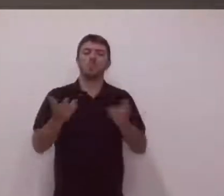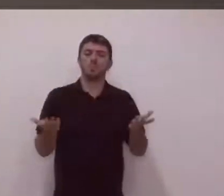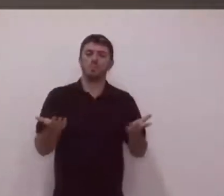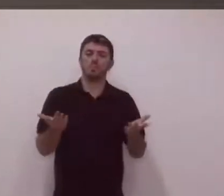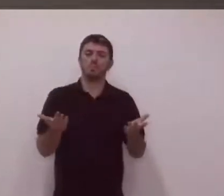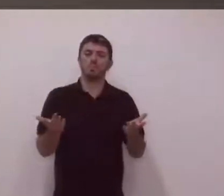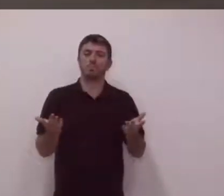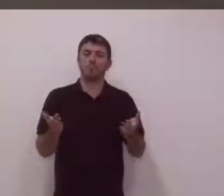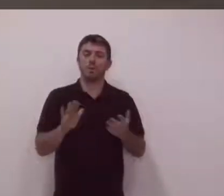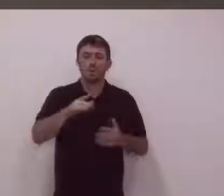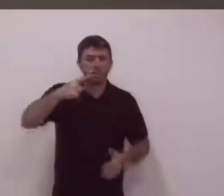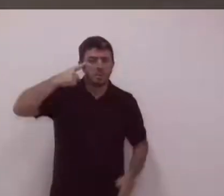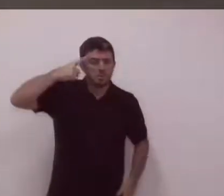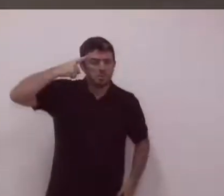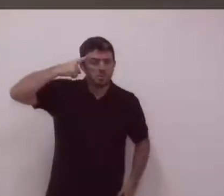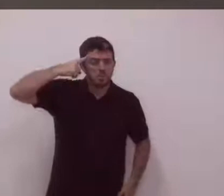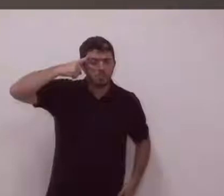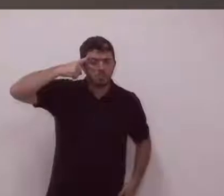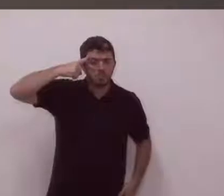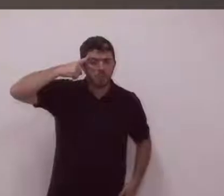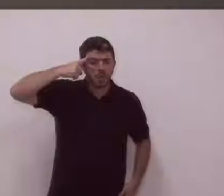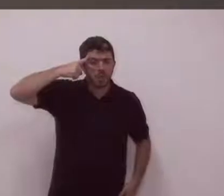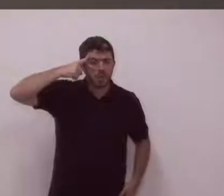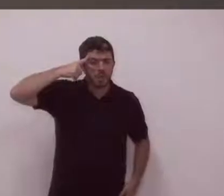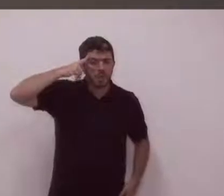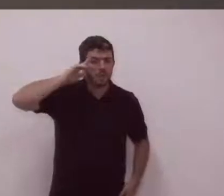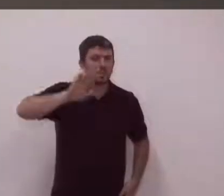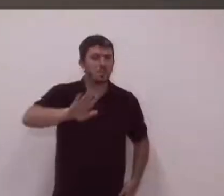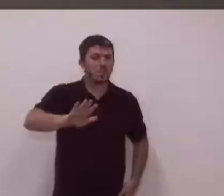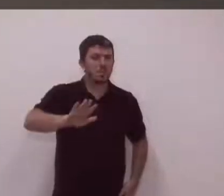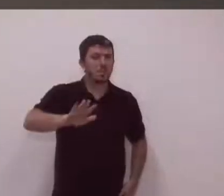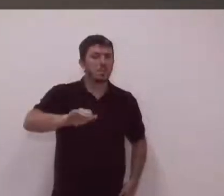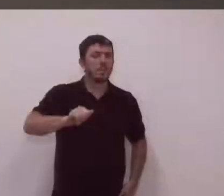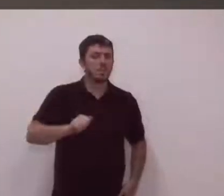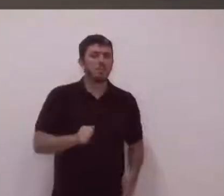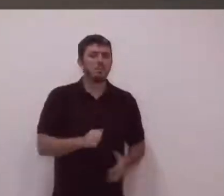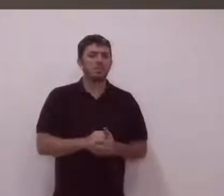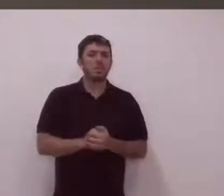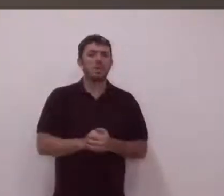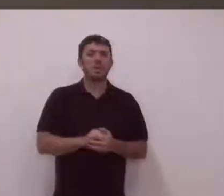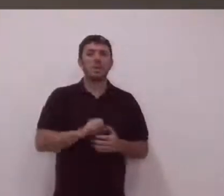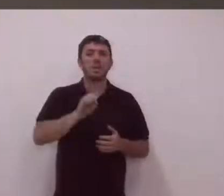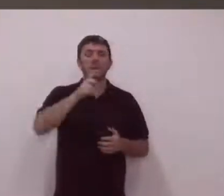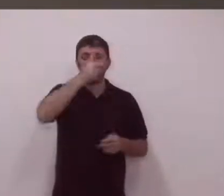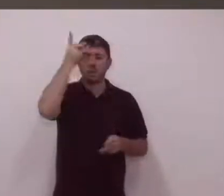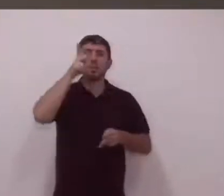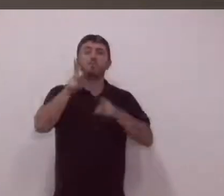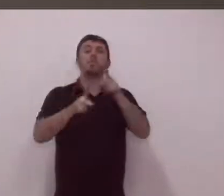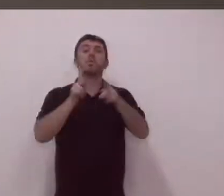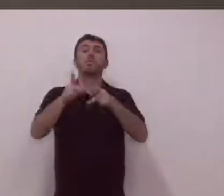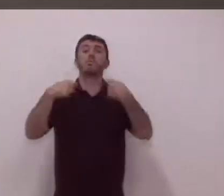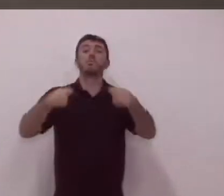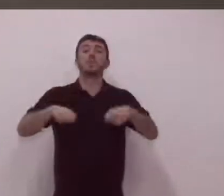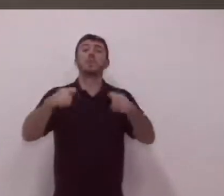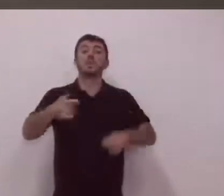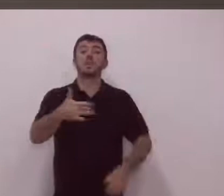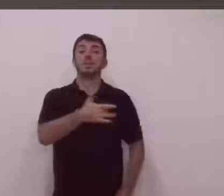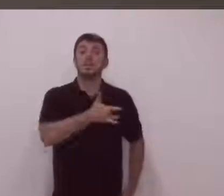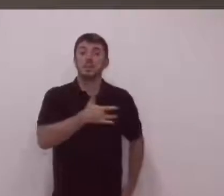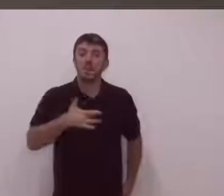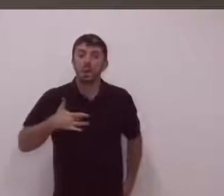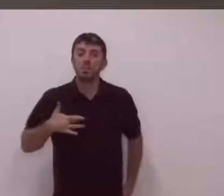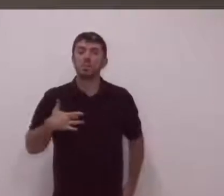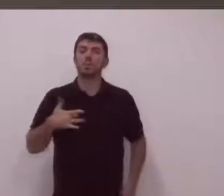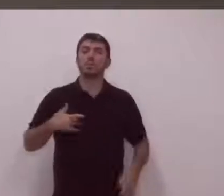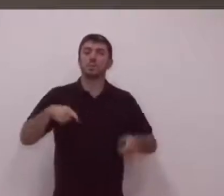vamos pensar um pouquinho mais vamos pensar que o povo precisa de saúde de segurança que esse